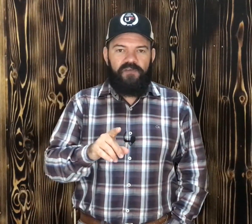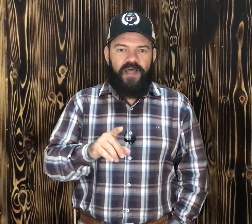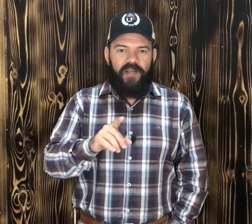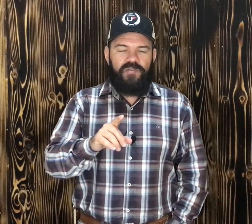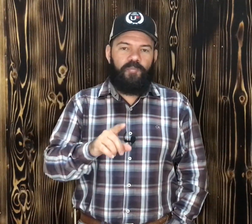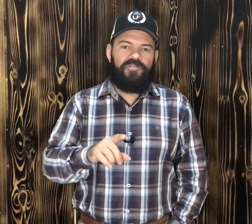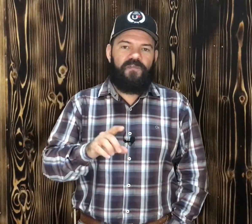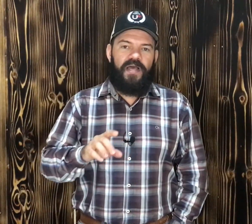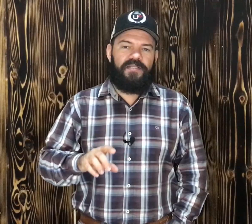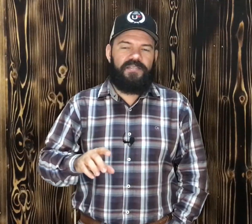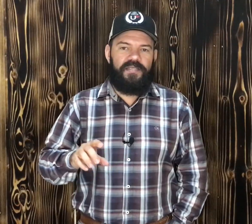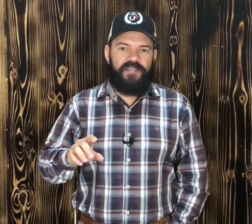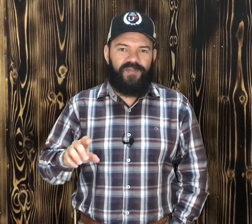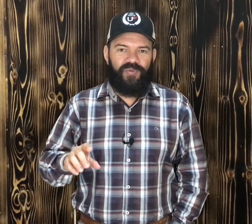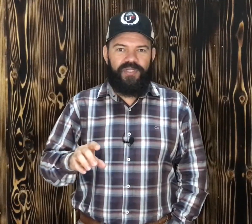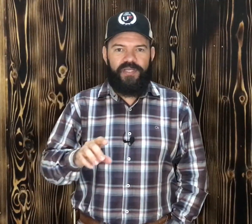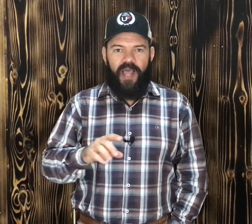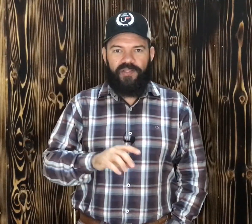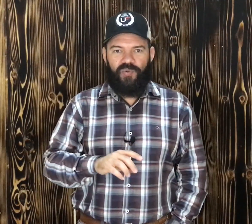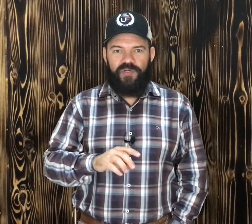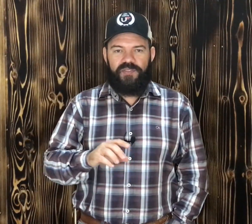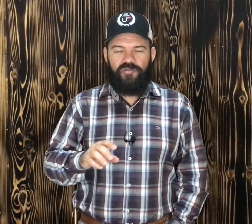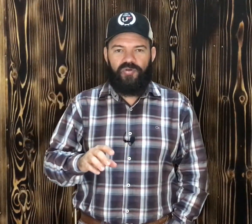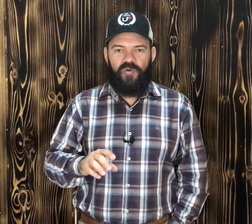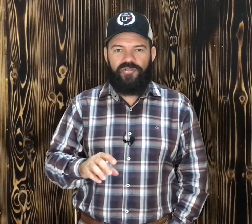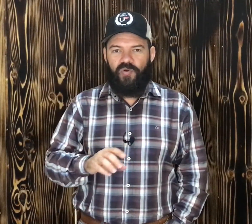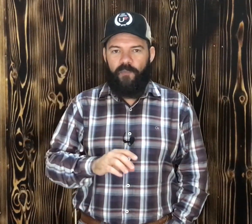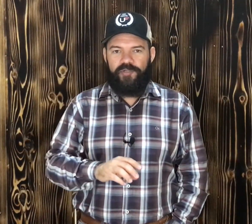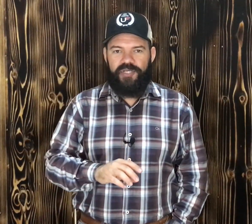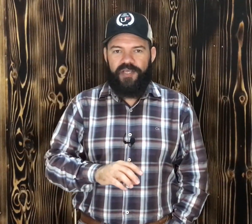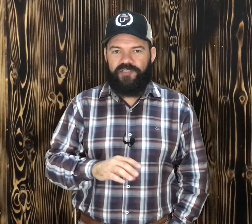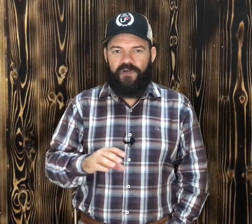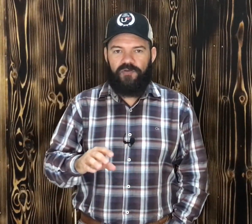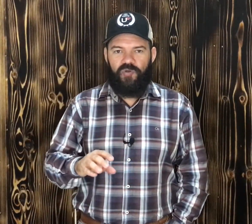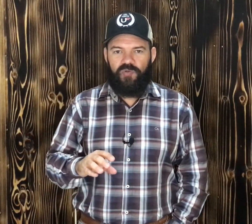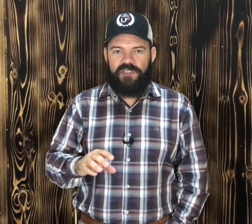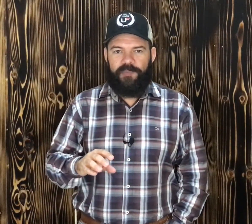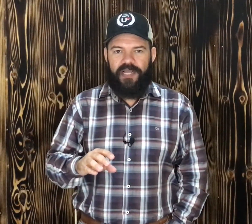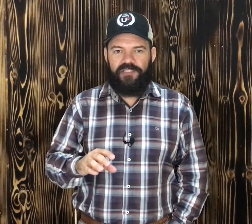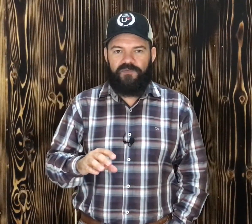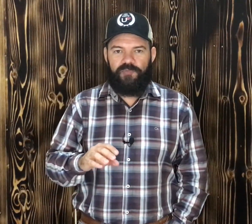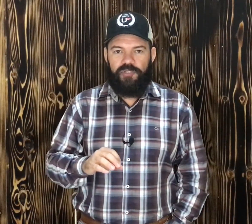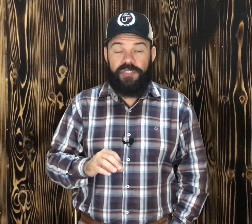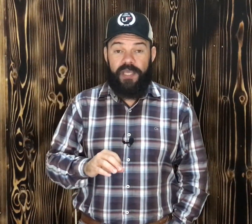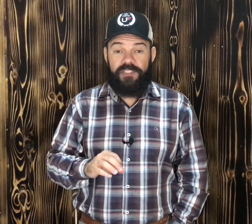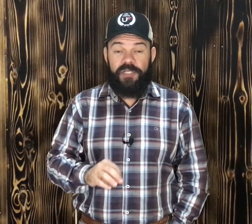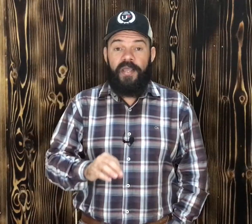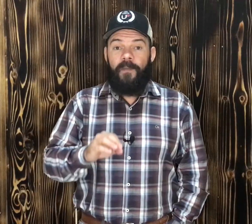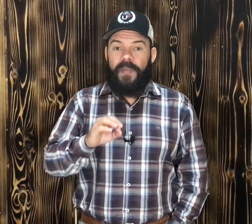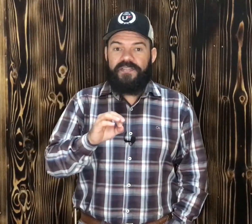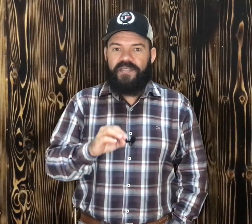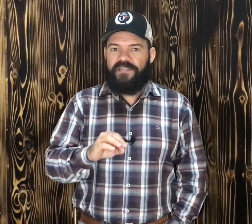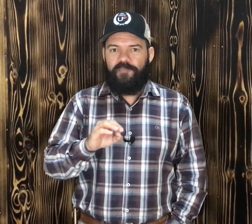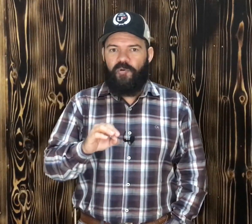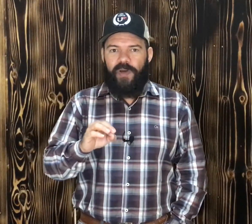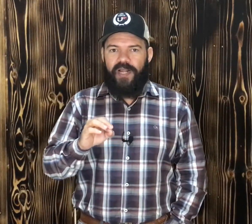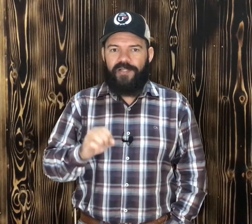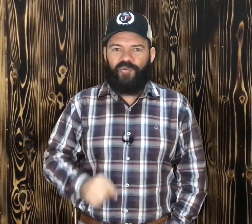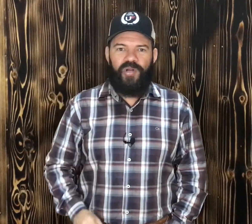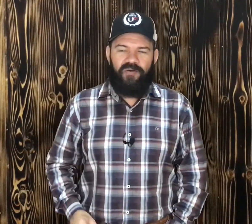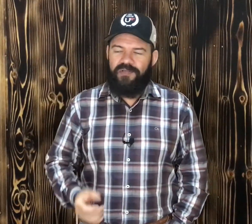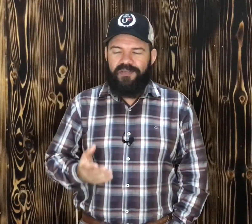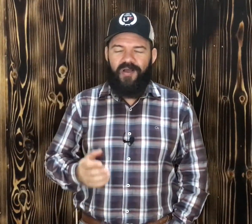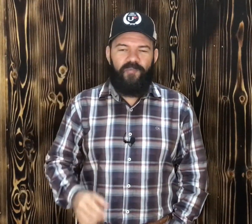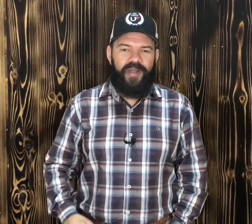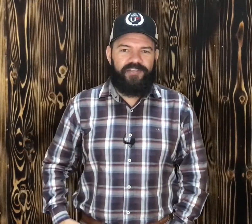podcast. Vai lá no Spotify, Deezer, TuneIn, iTunes, SoundCloud, Google Podcast, vários outros aplicativos de podcast. Pesquisa por